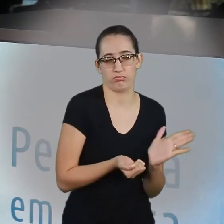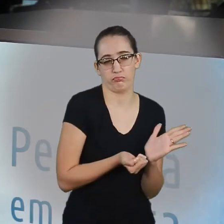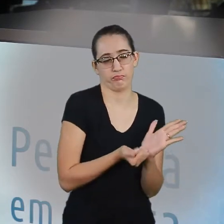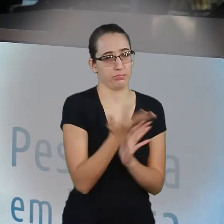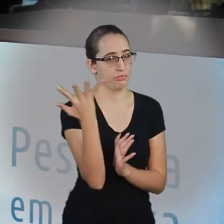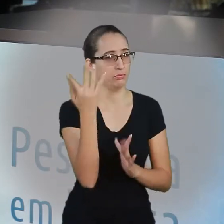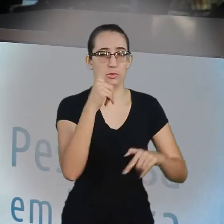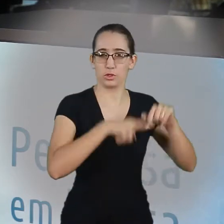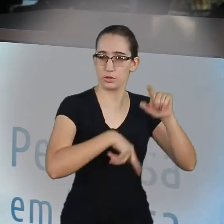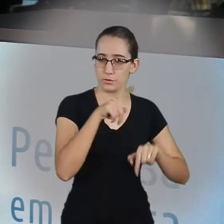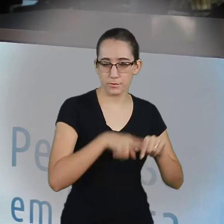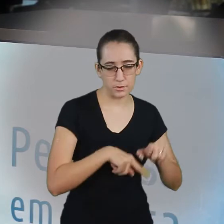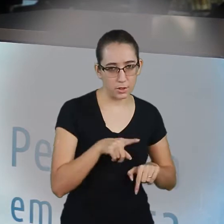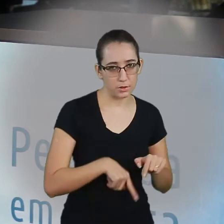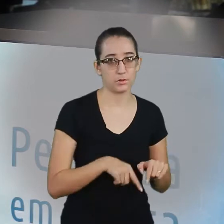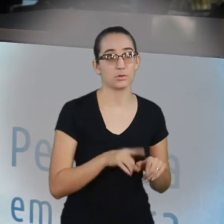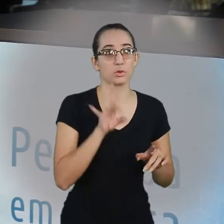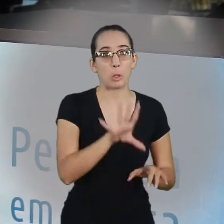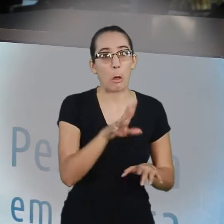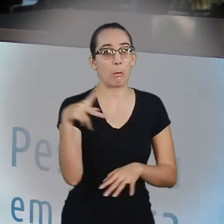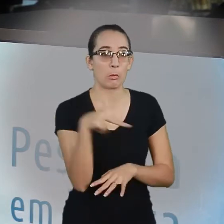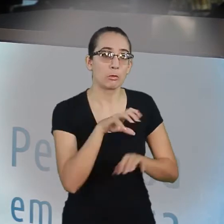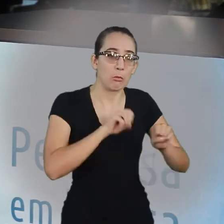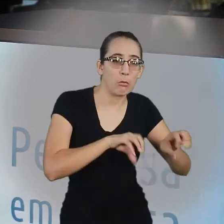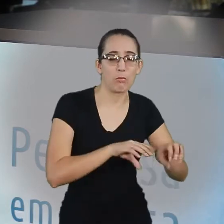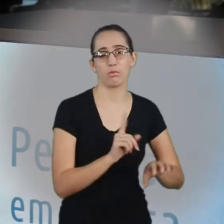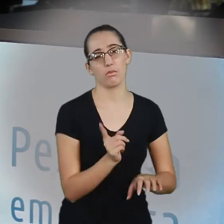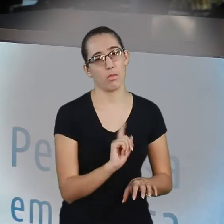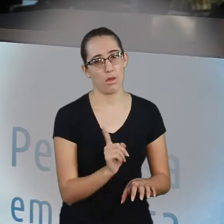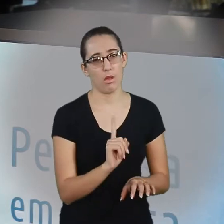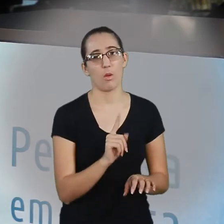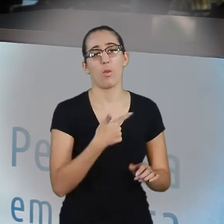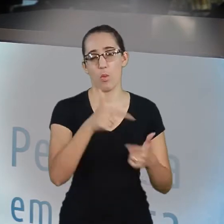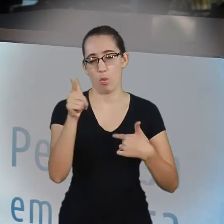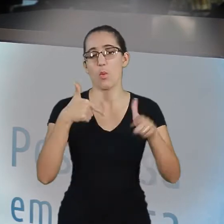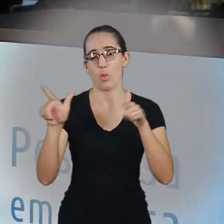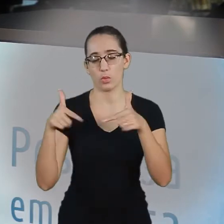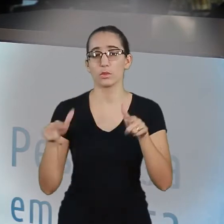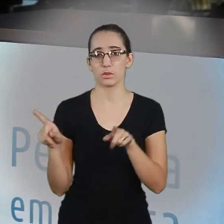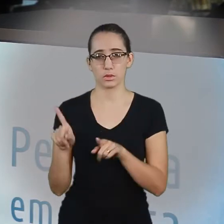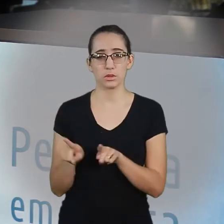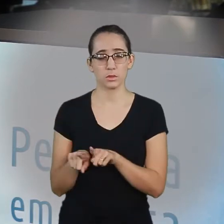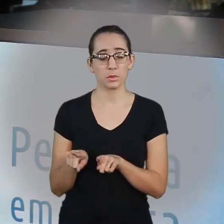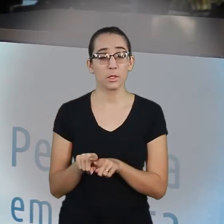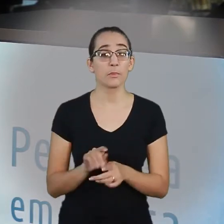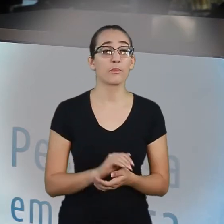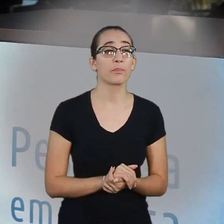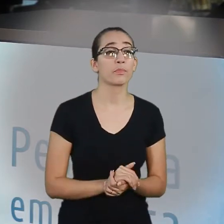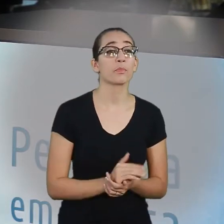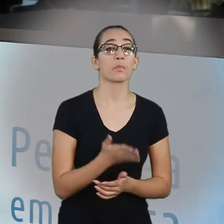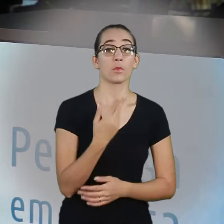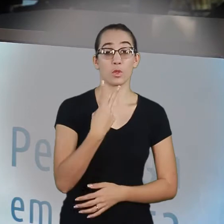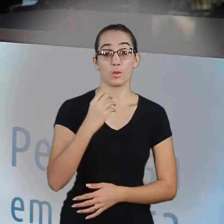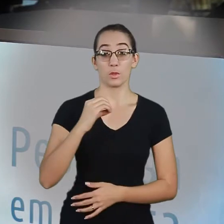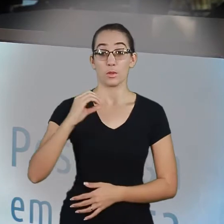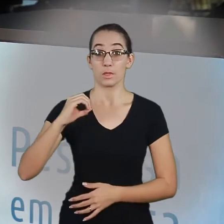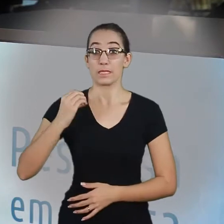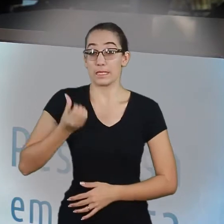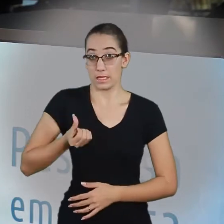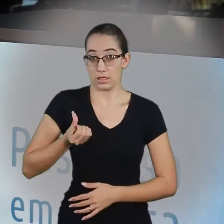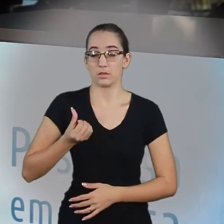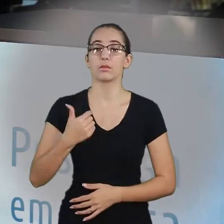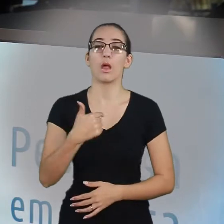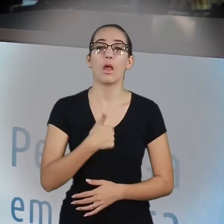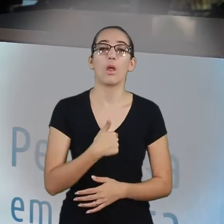além da docência, né? A partir de 2006 eu me envolvi diretamente na administração, fui vice-diretor do